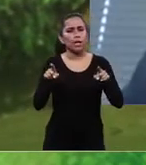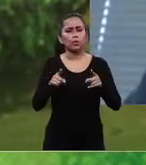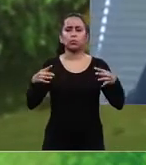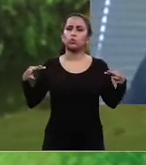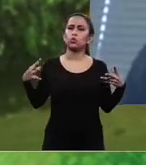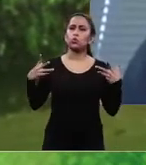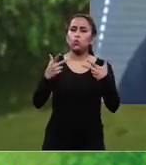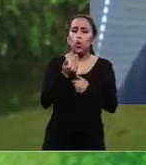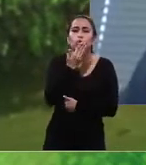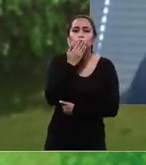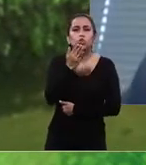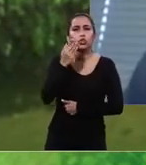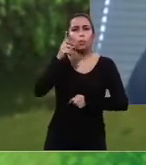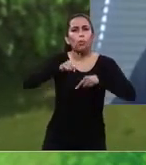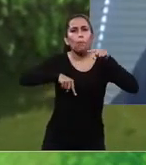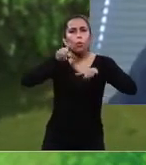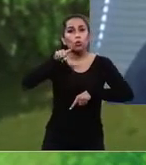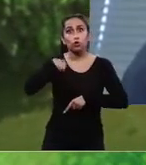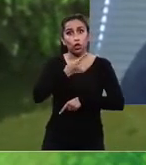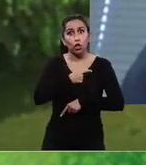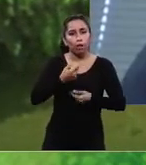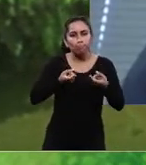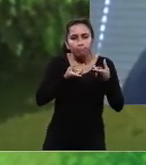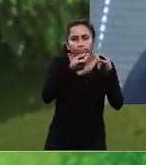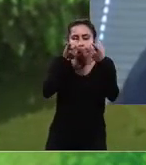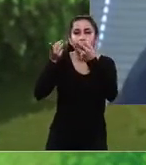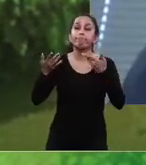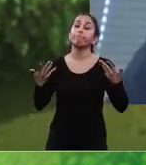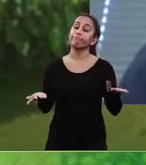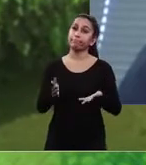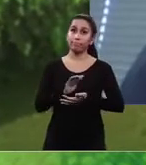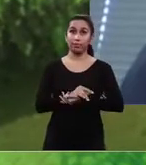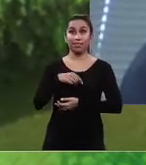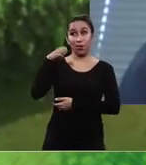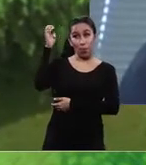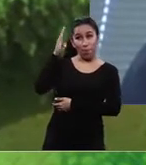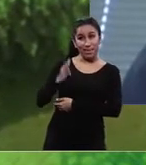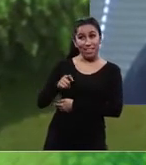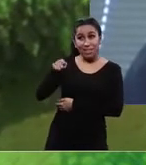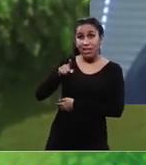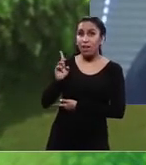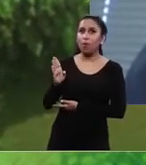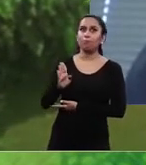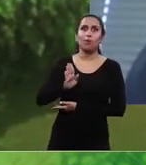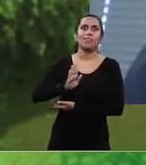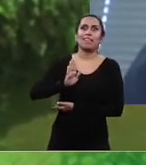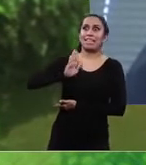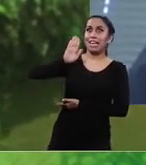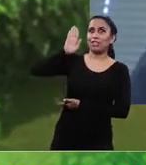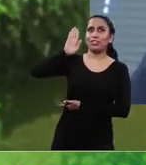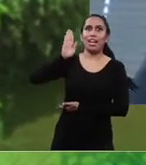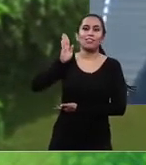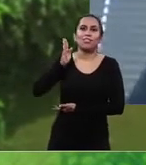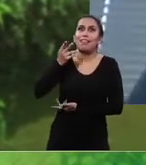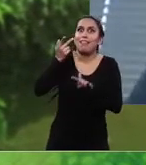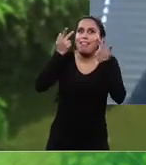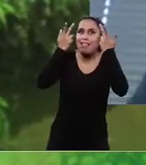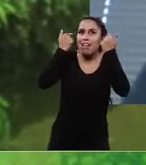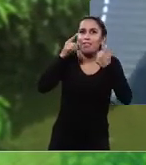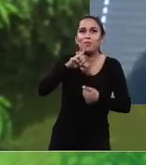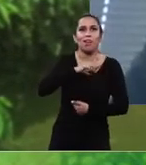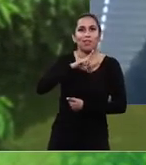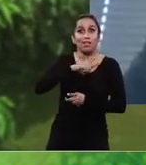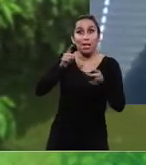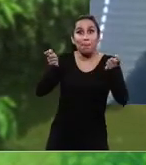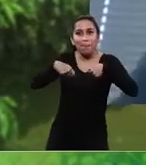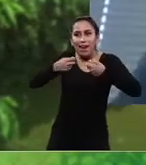de produto que a gente tem a oferecer. E o Brasil, ele é o candidato natural para ofertar esses produtos. Ele é